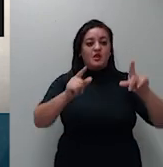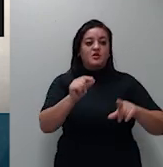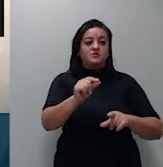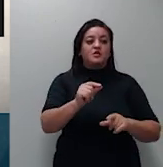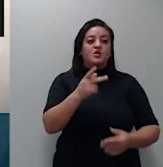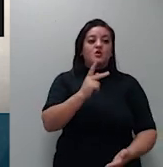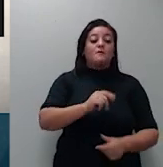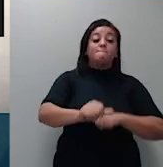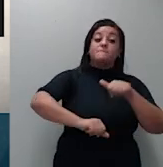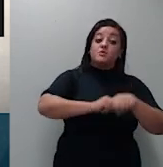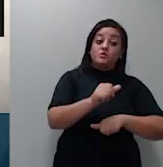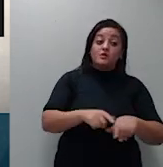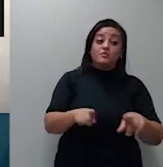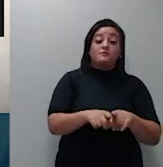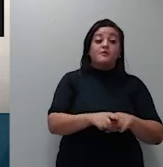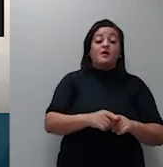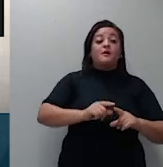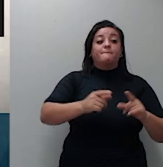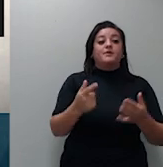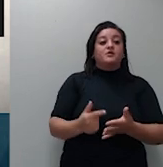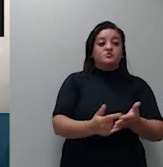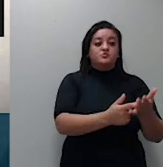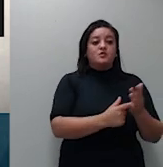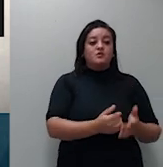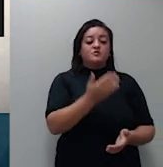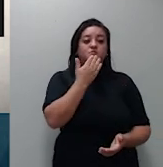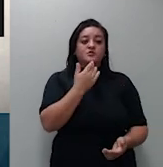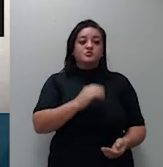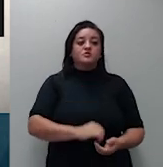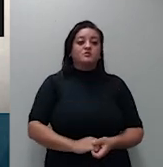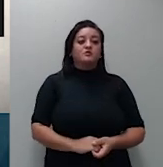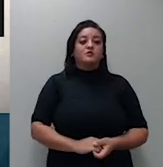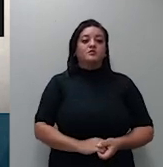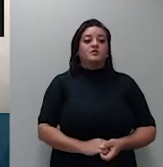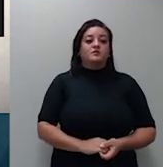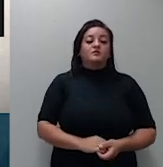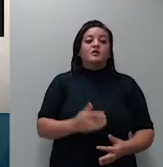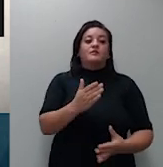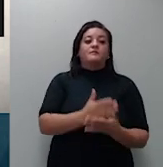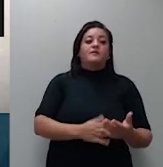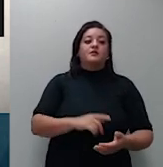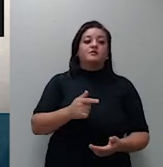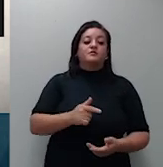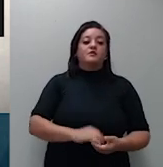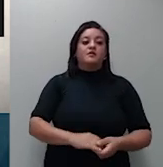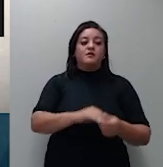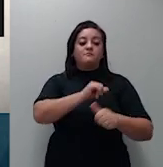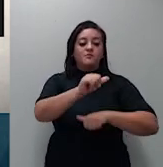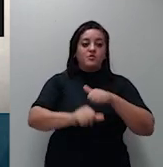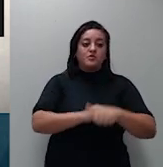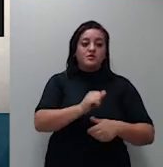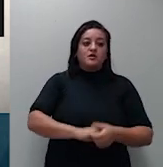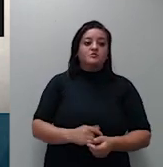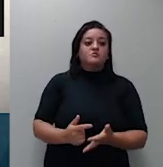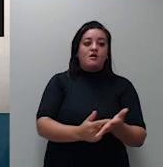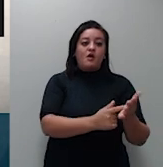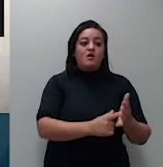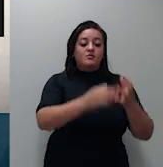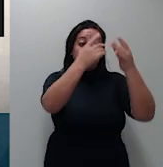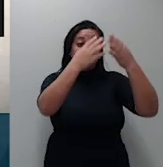mas o acordo apelação na parte que não foi modificado pelo acórdão recorrido disso